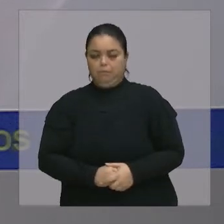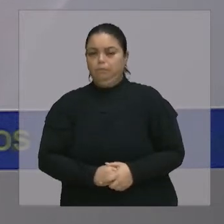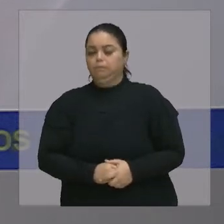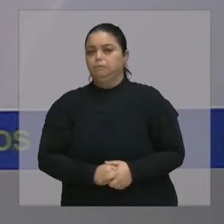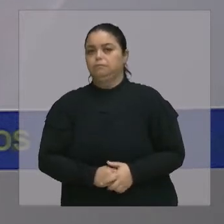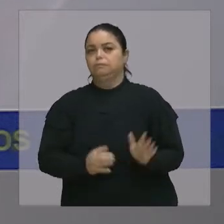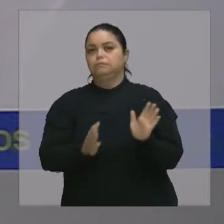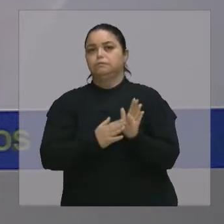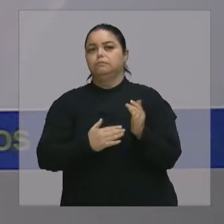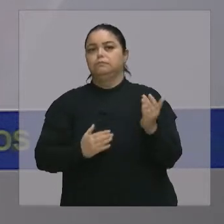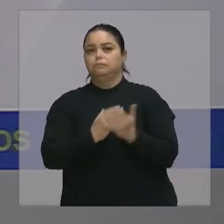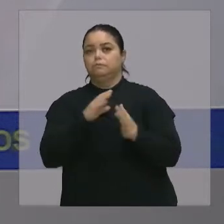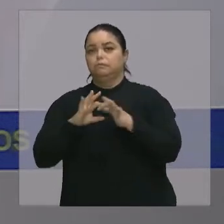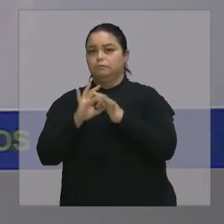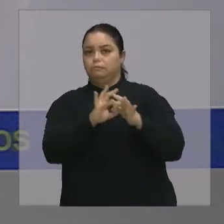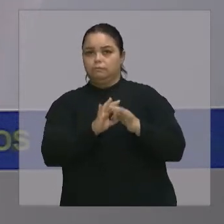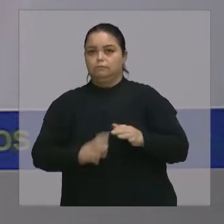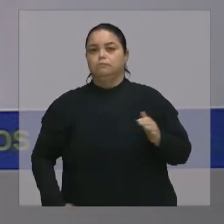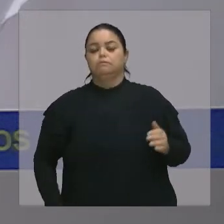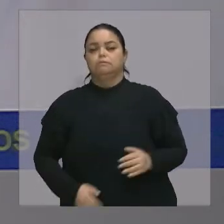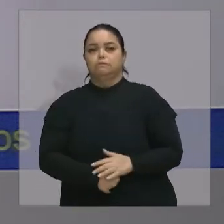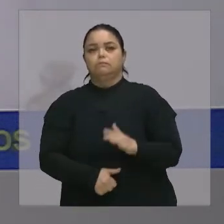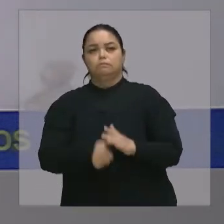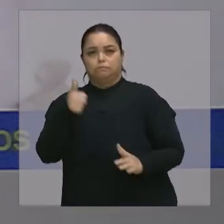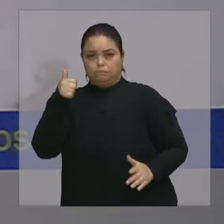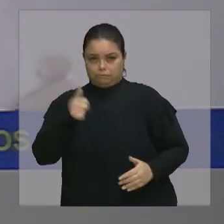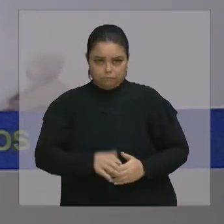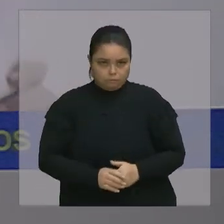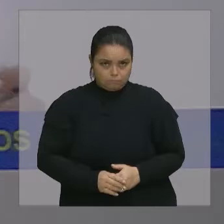Proposta aprovada por unanimidade em primeiro turno.